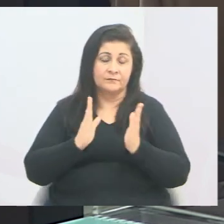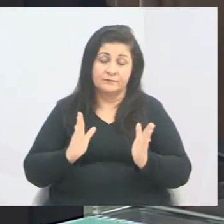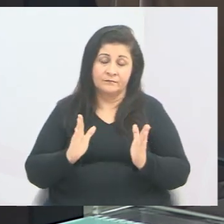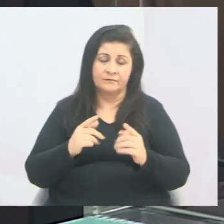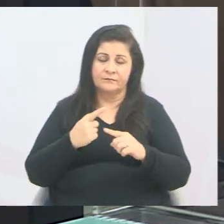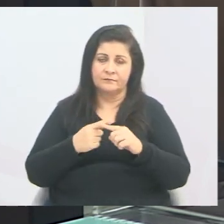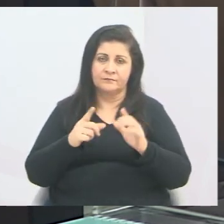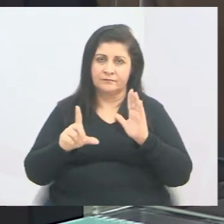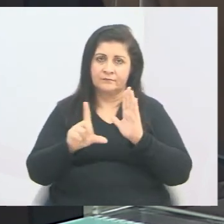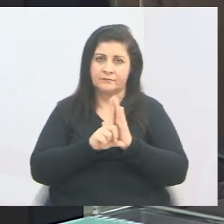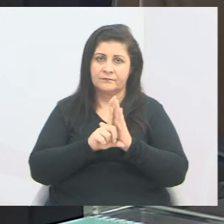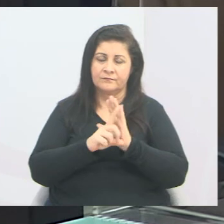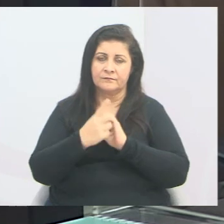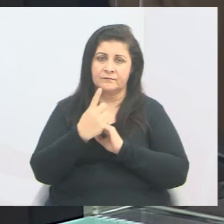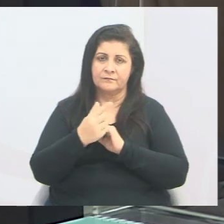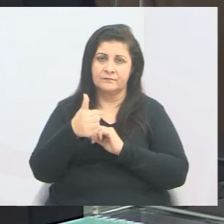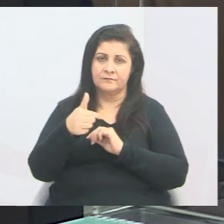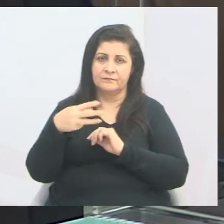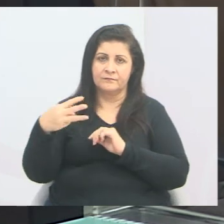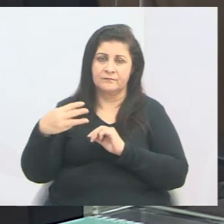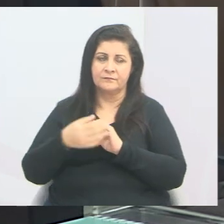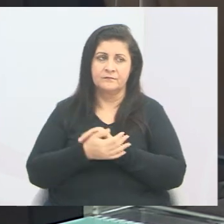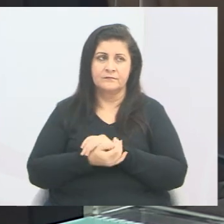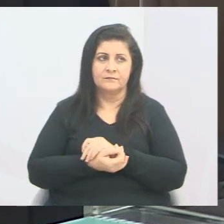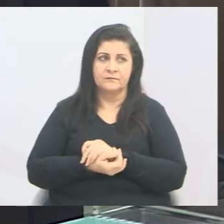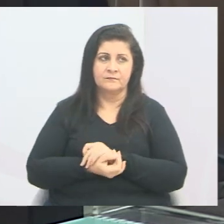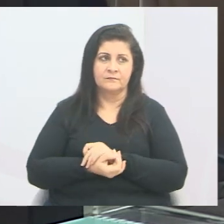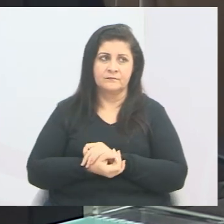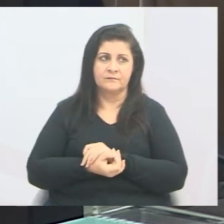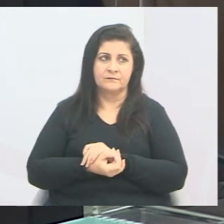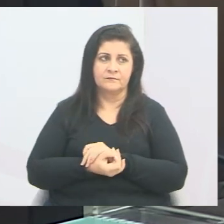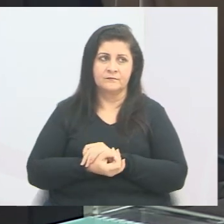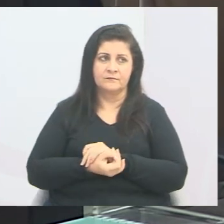da Lei 173.